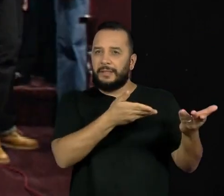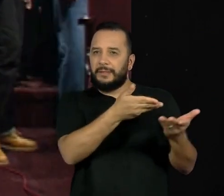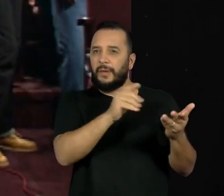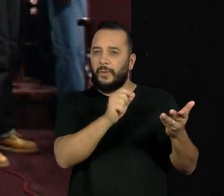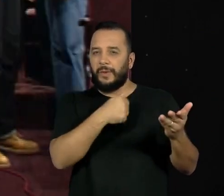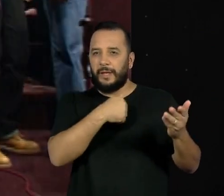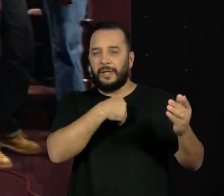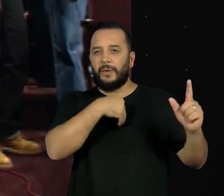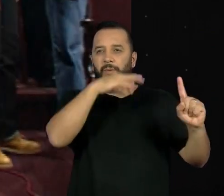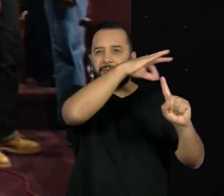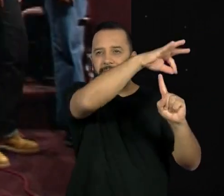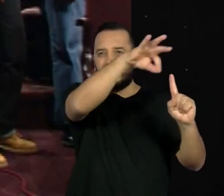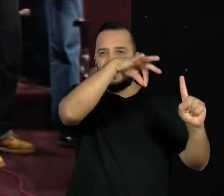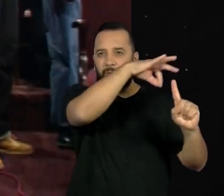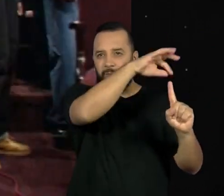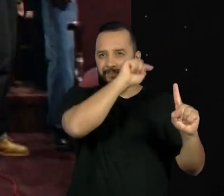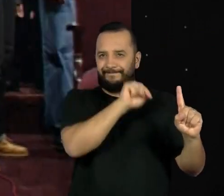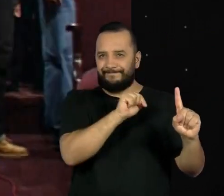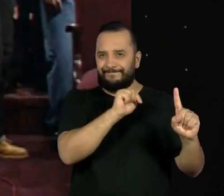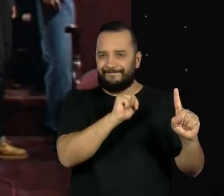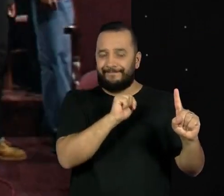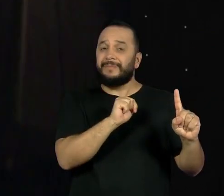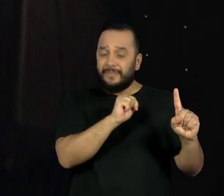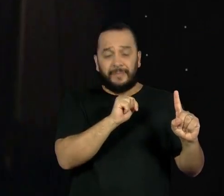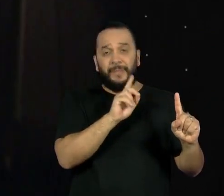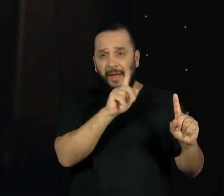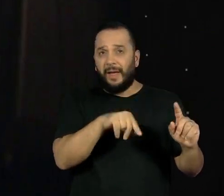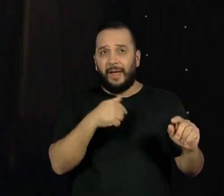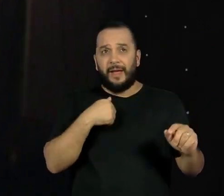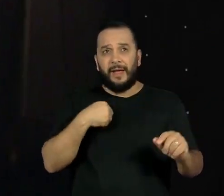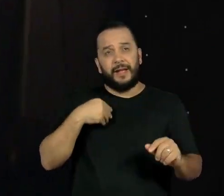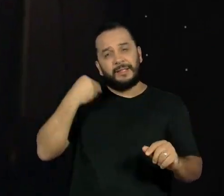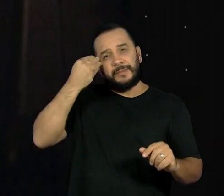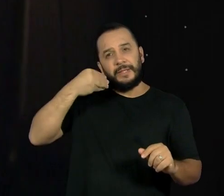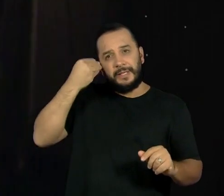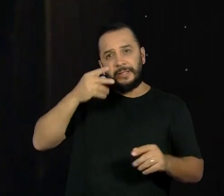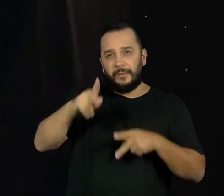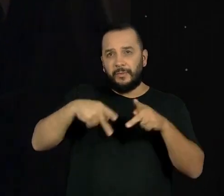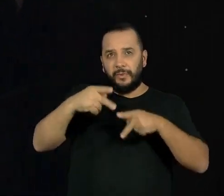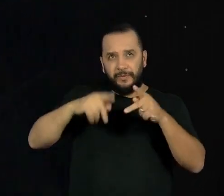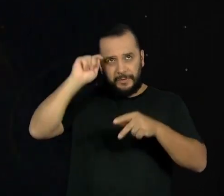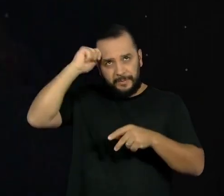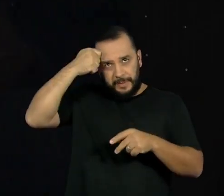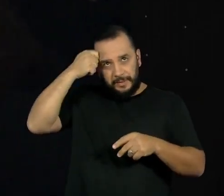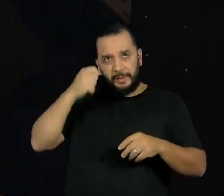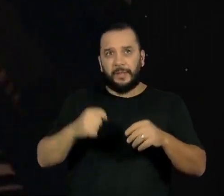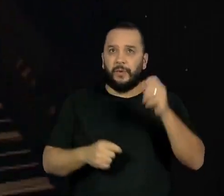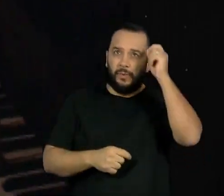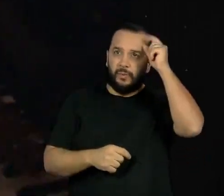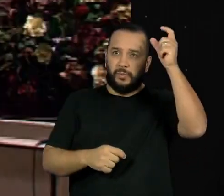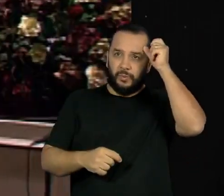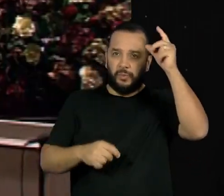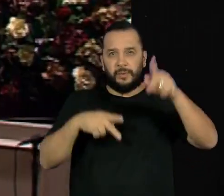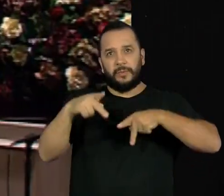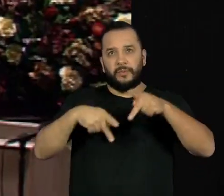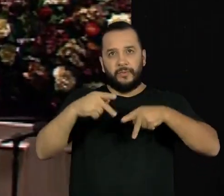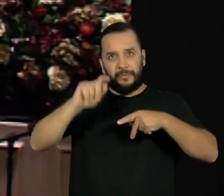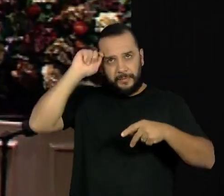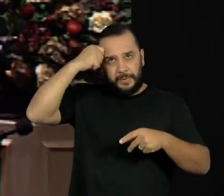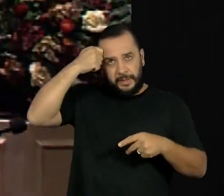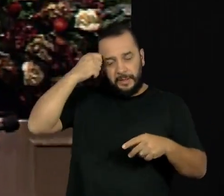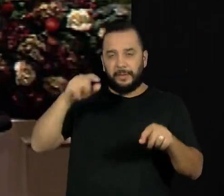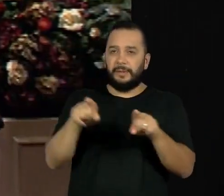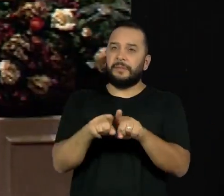está relacionado com a vivência do povo preto, a cultura do povo preto, a corporidade,